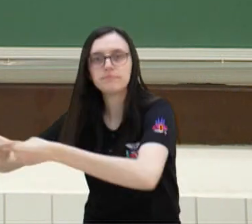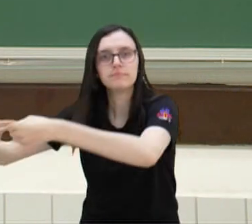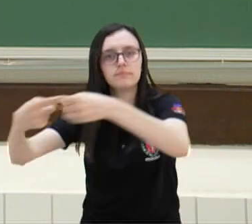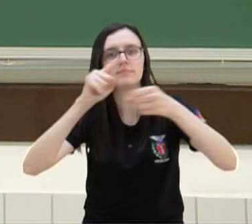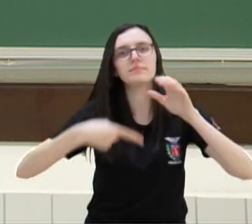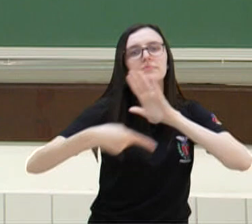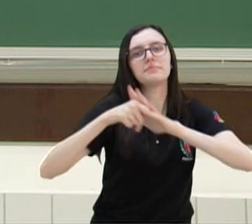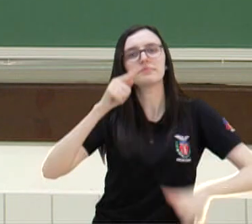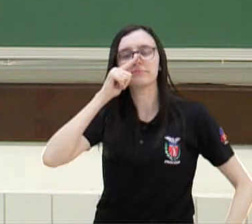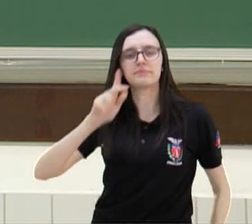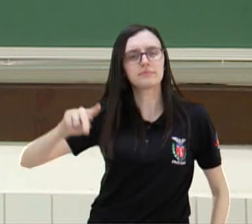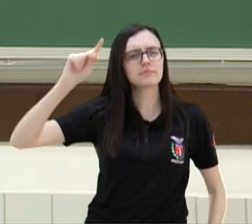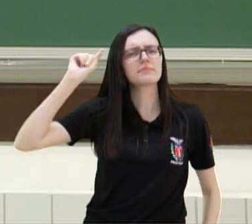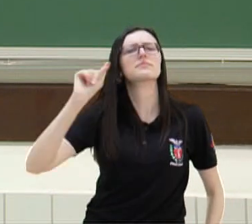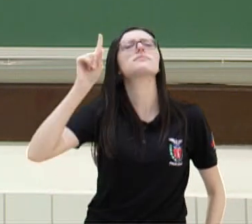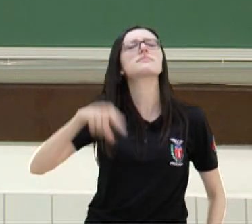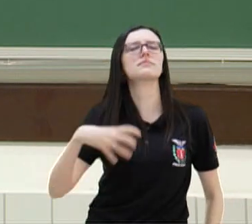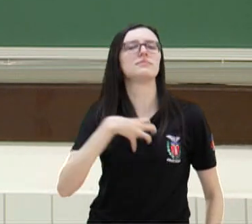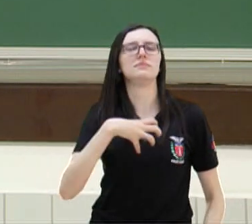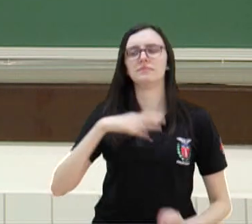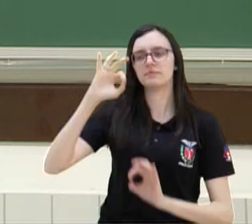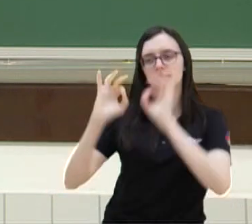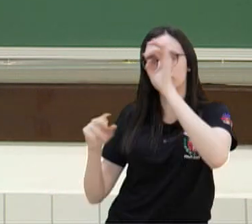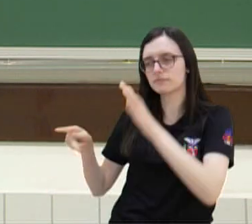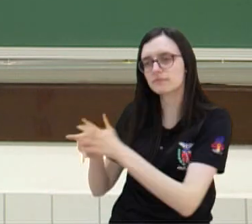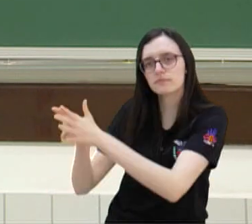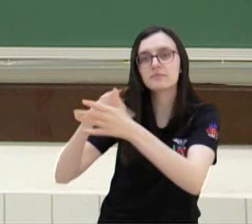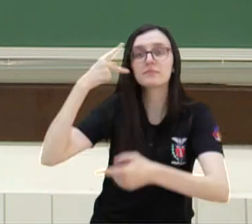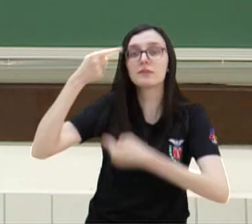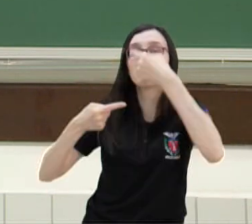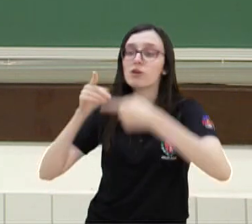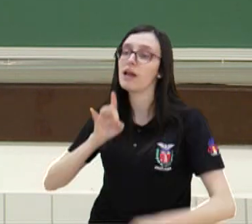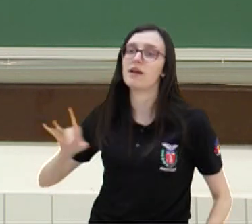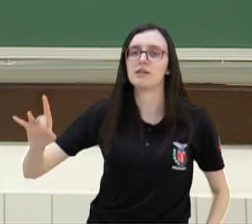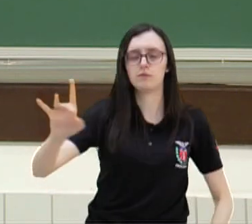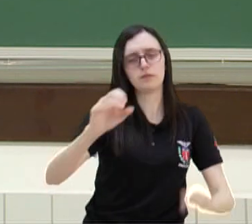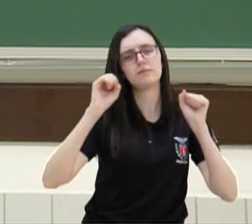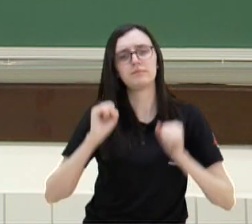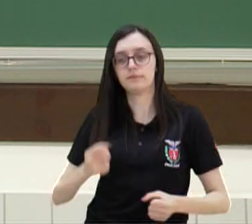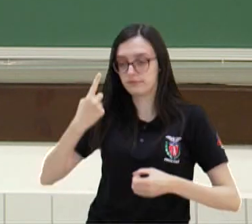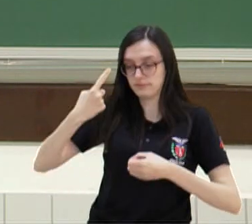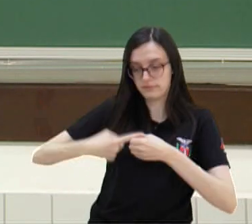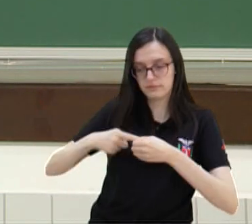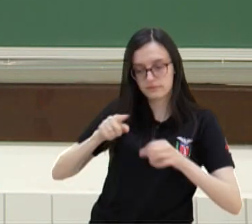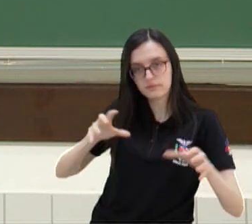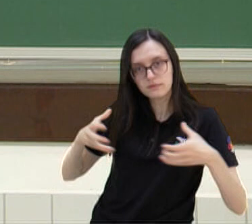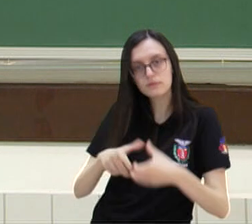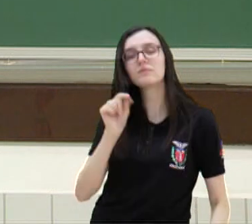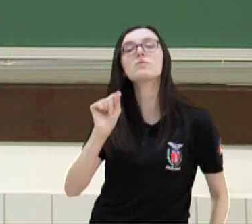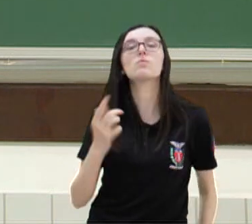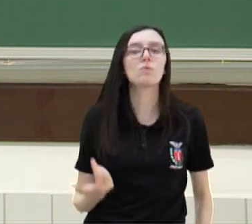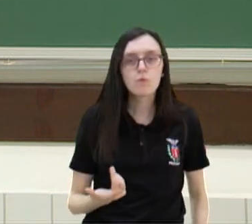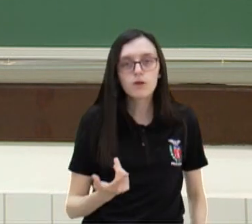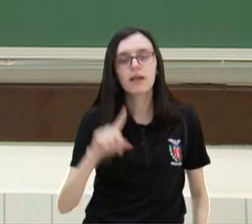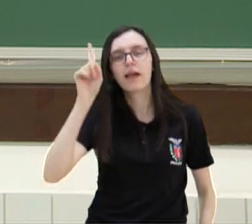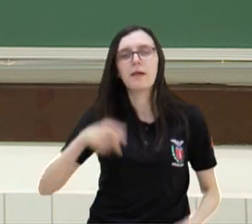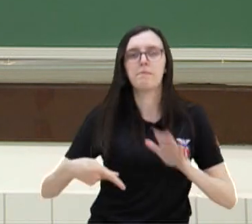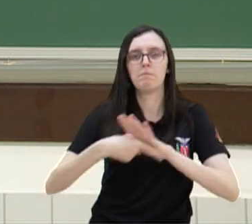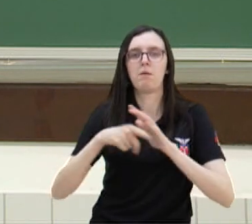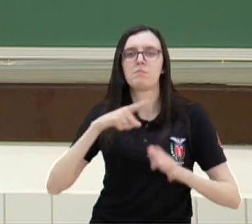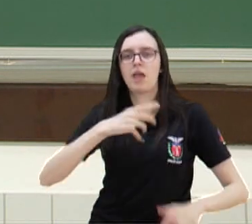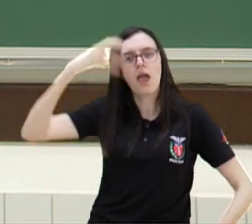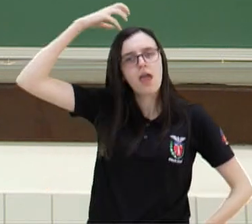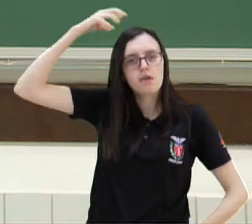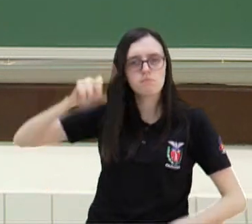compreende a Grécia Antiga tem um jeito de se organizar politicamente. Pode ser que em uma cidadezinha eles eram uma monarquia,